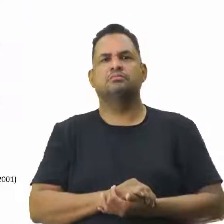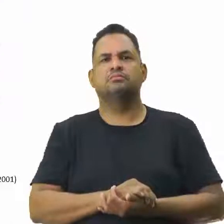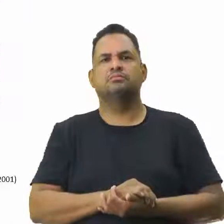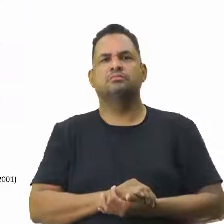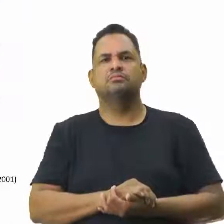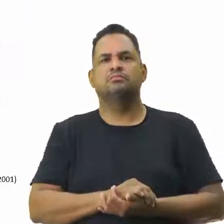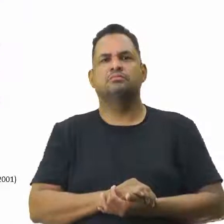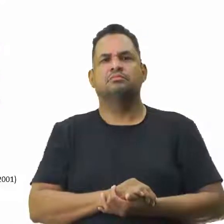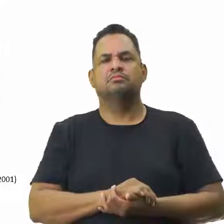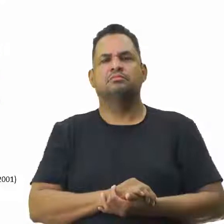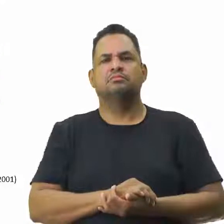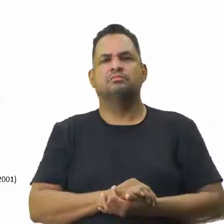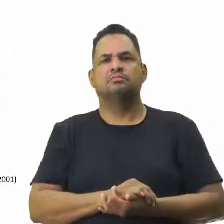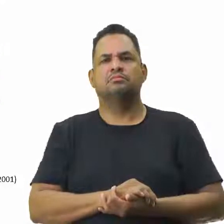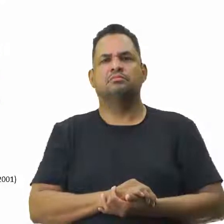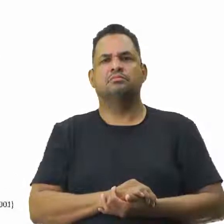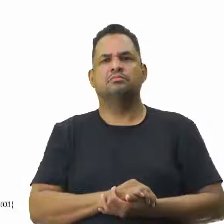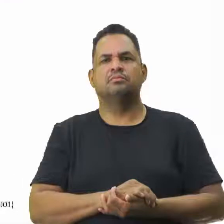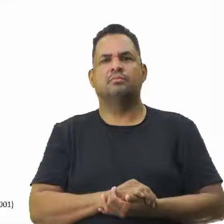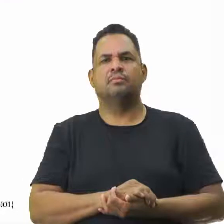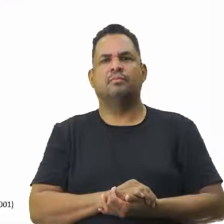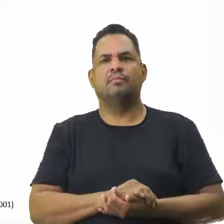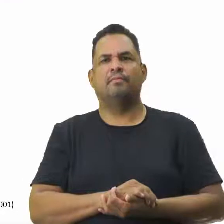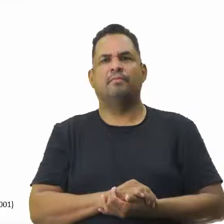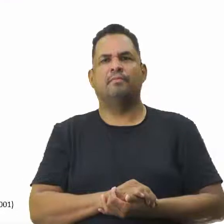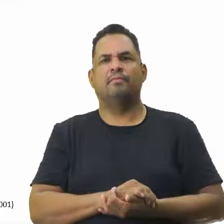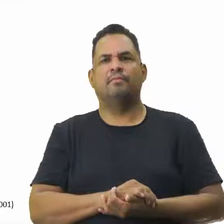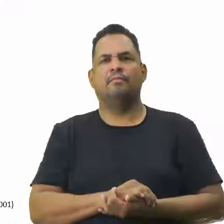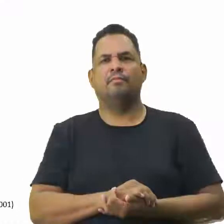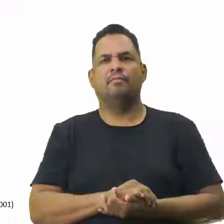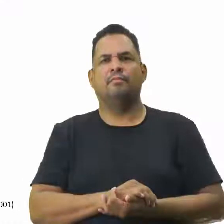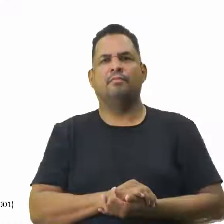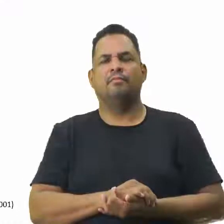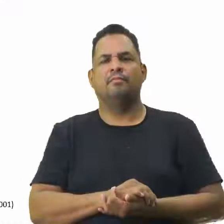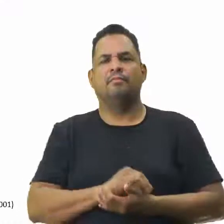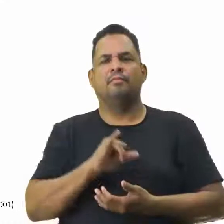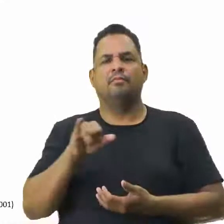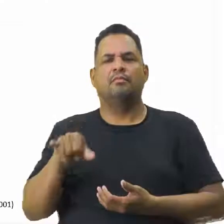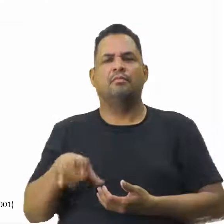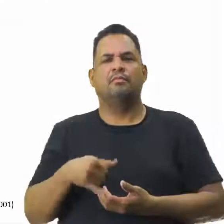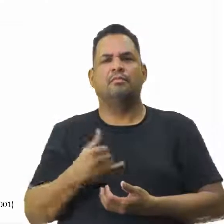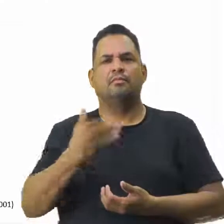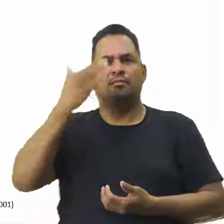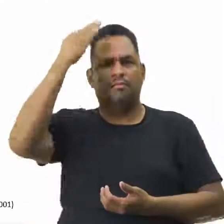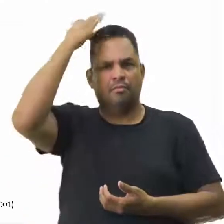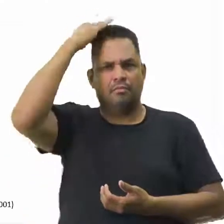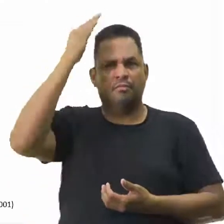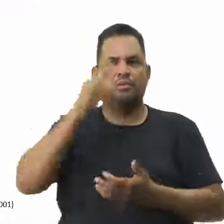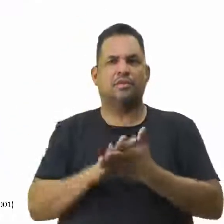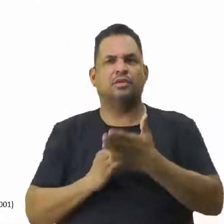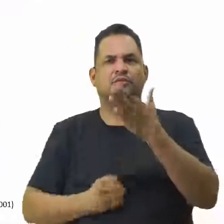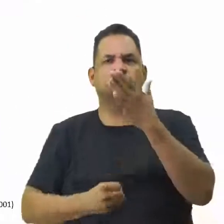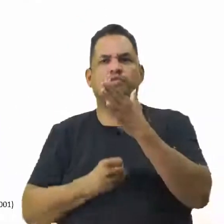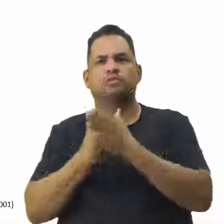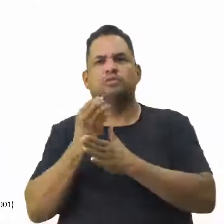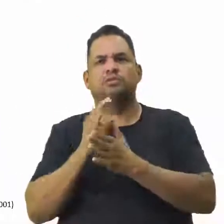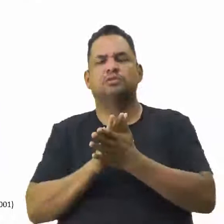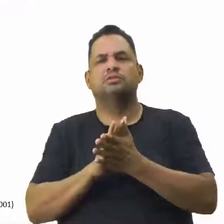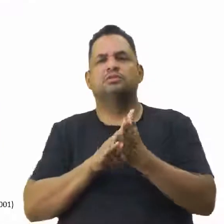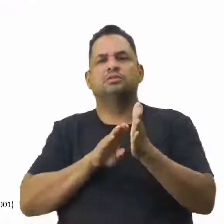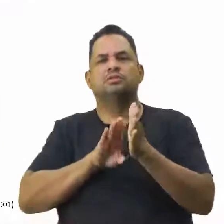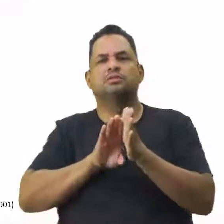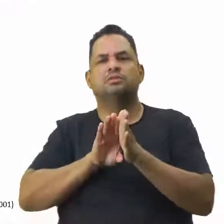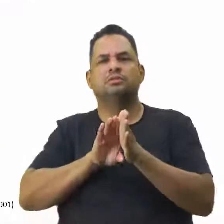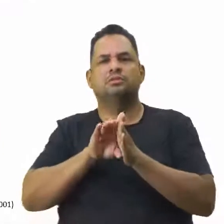esse é o Giparaná, tá? Nesse Giparaná, nós temos os surgimento de cidades como Cacoal, ó,